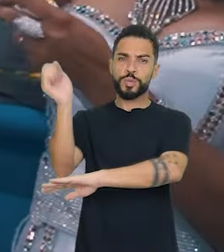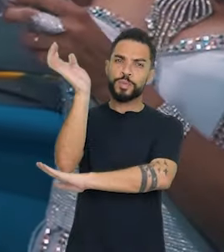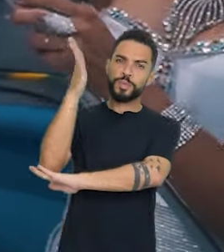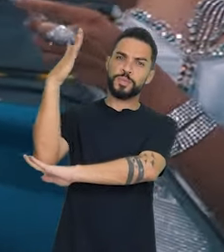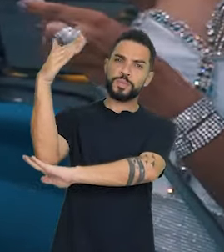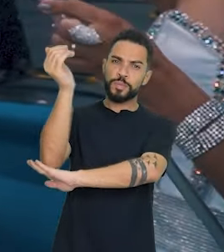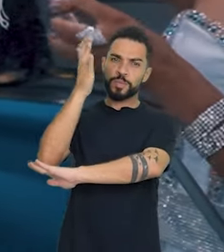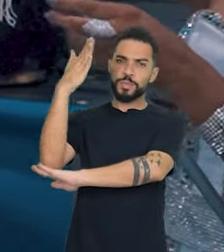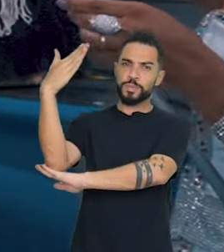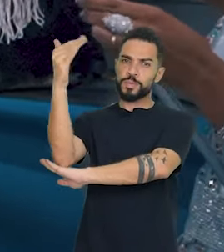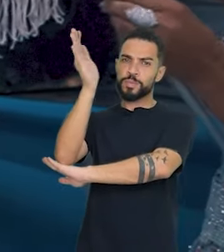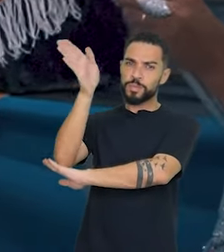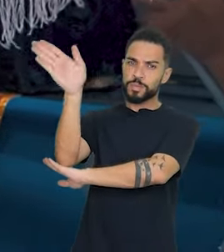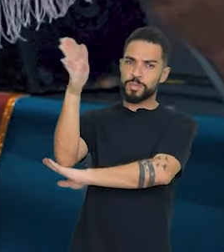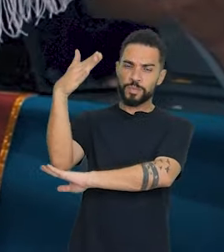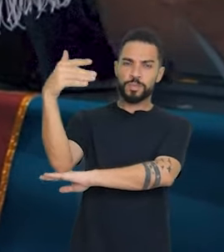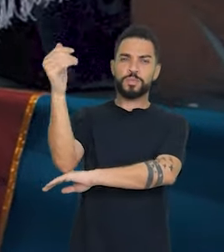trazendo o pavilhão,